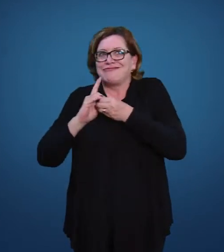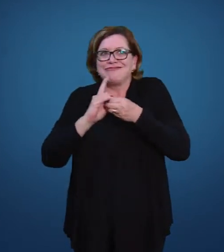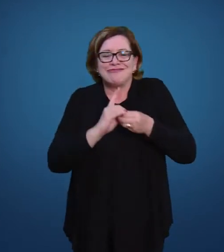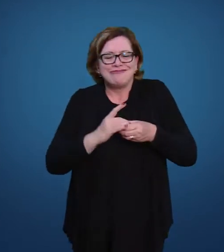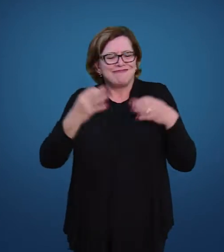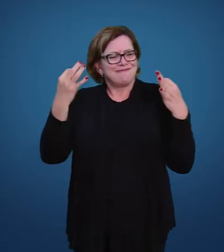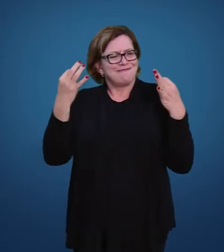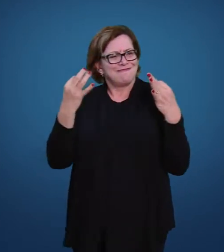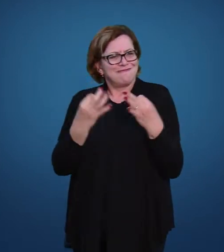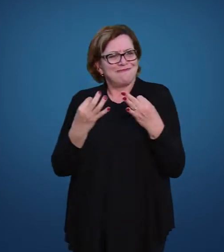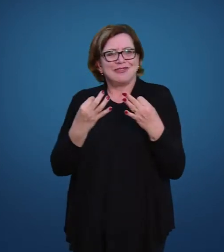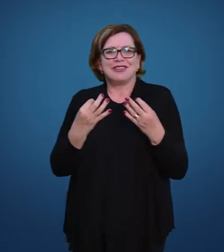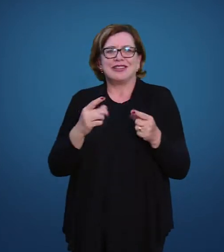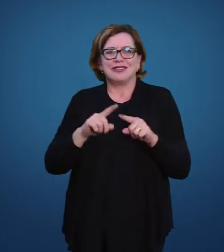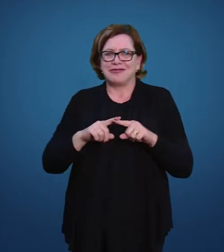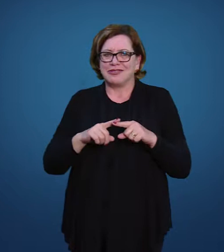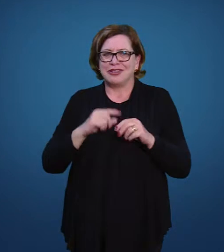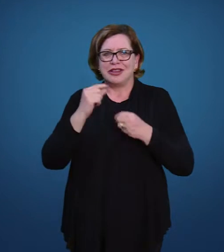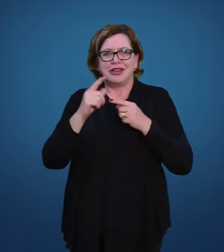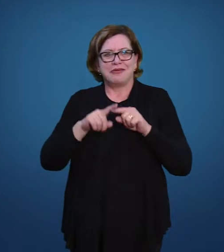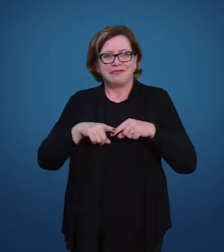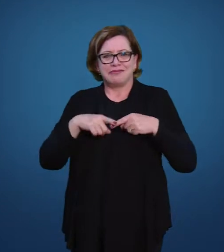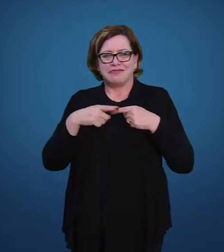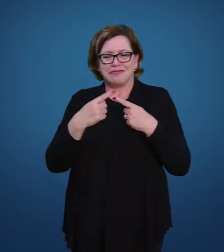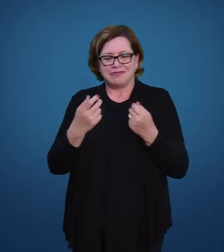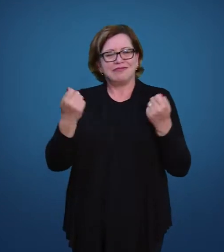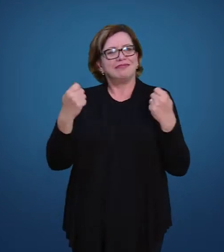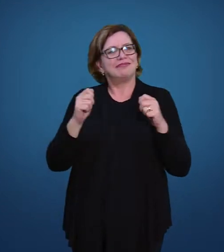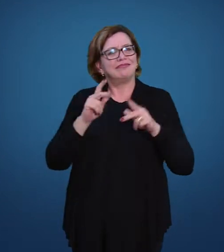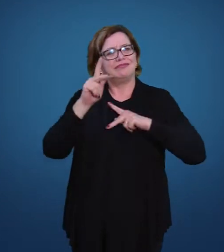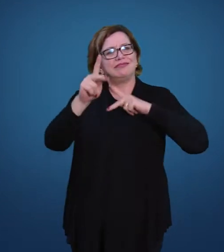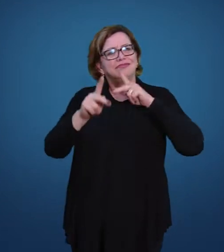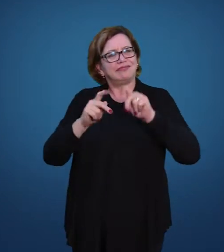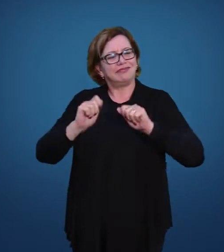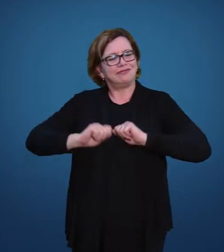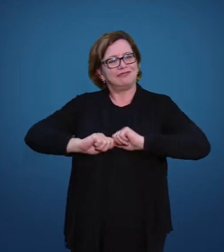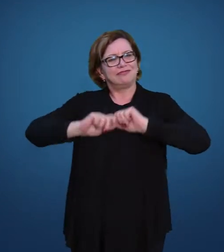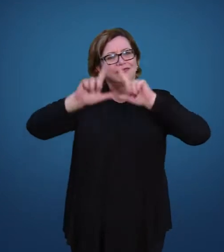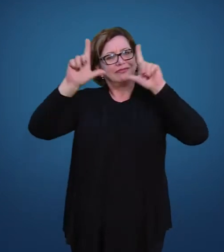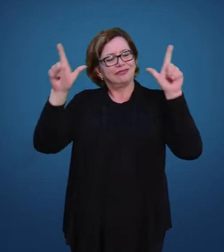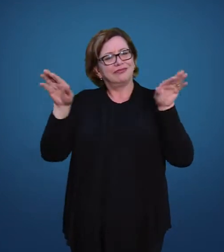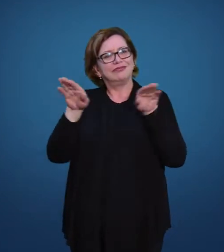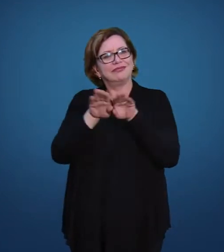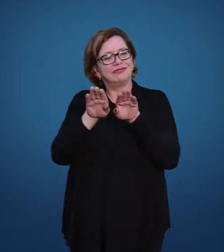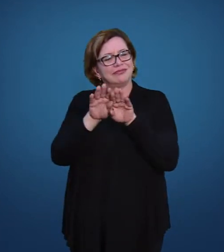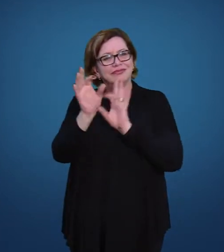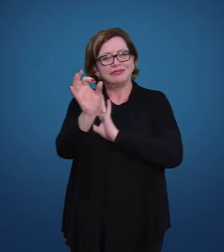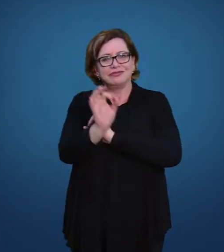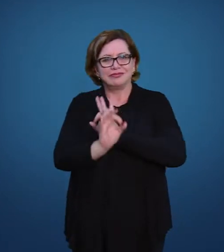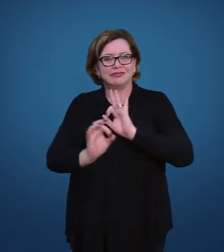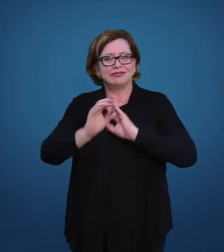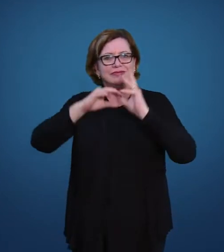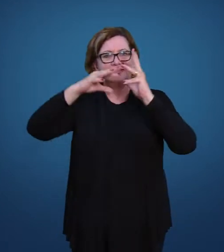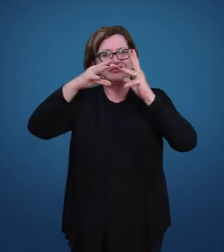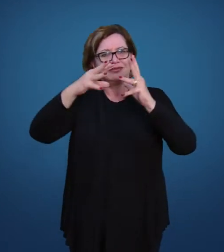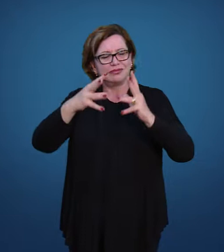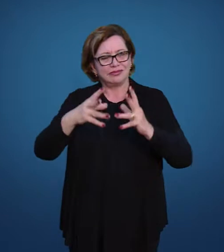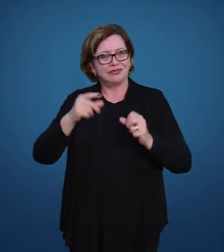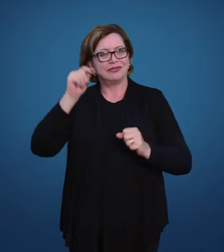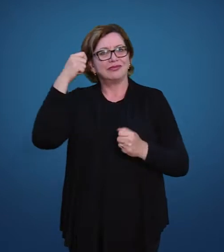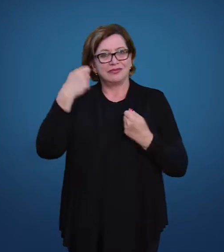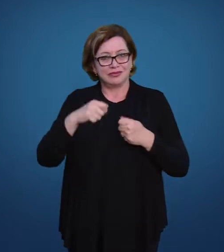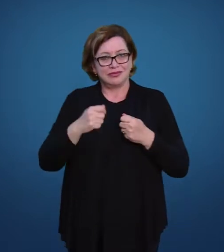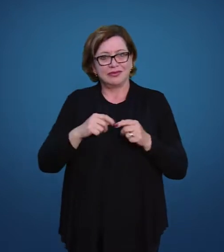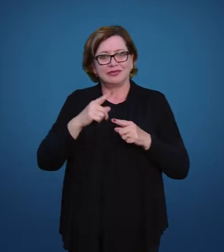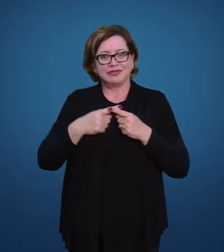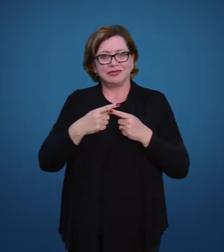que queremos. Mas o esclarecimento do povo e a preparação de todos para exercer isso é fundamental,